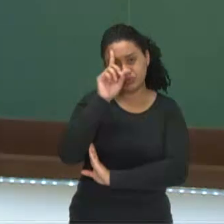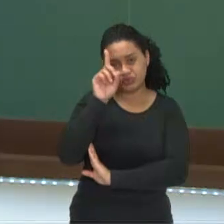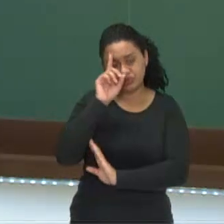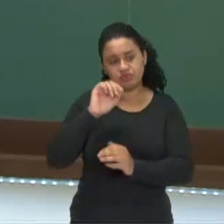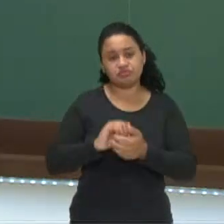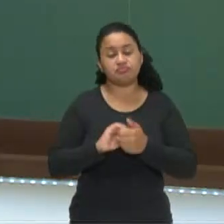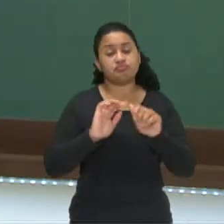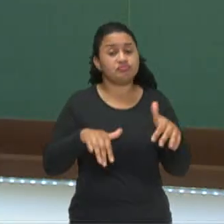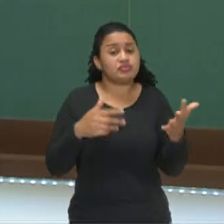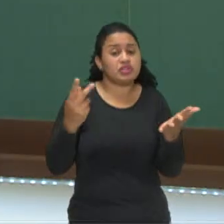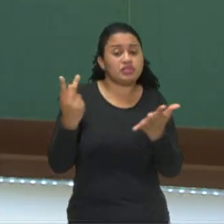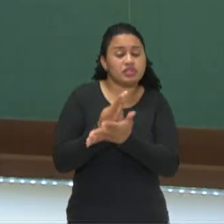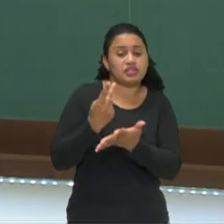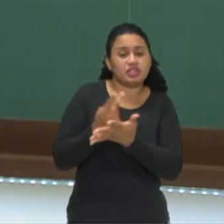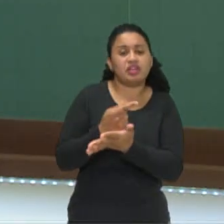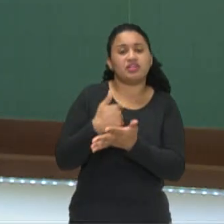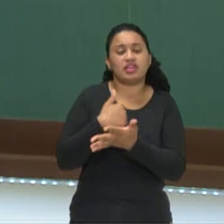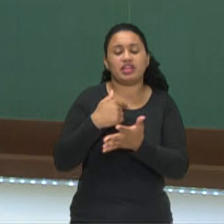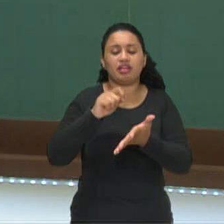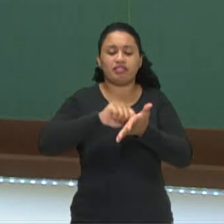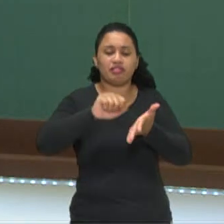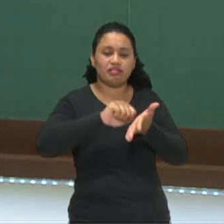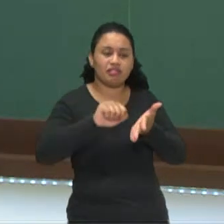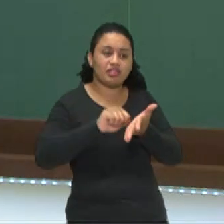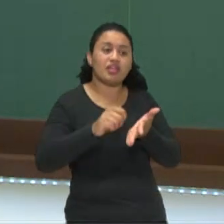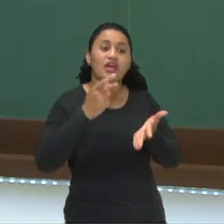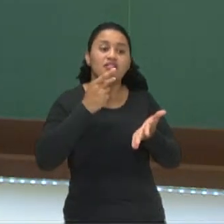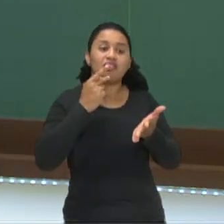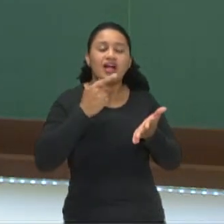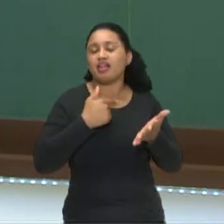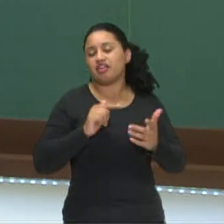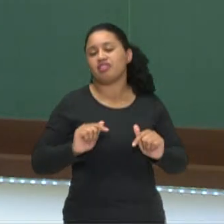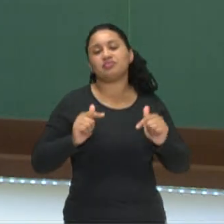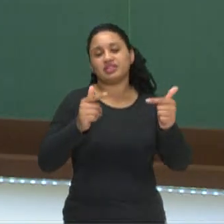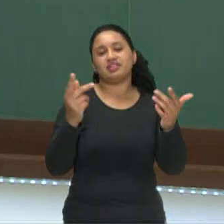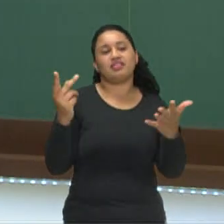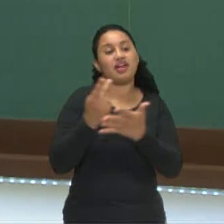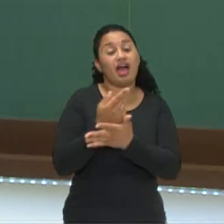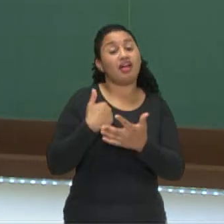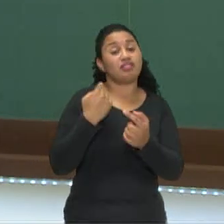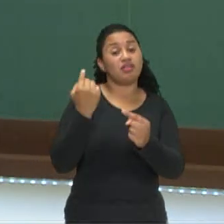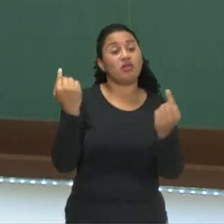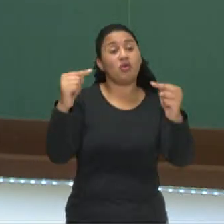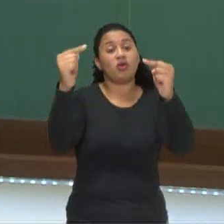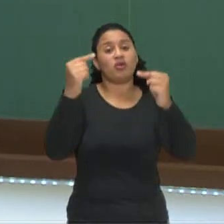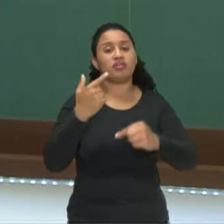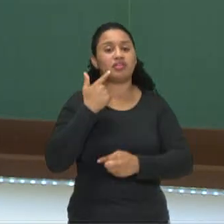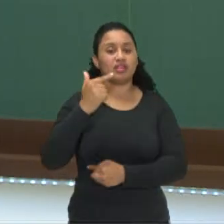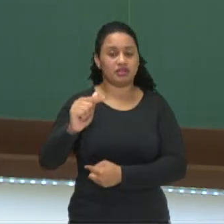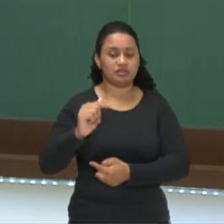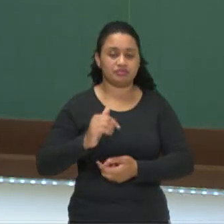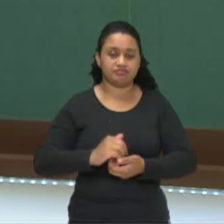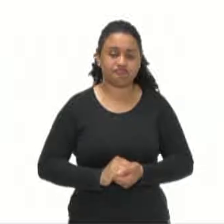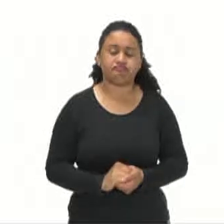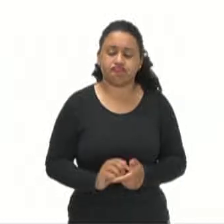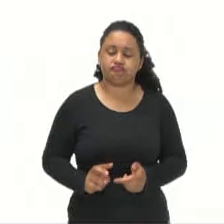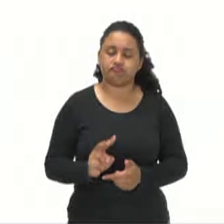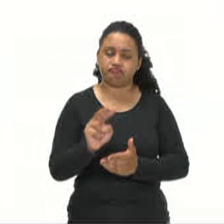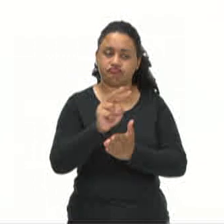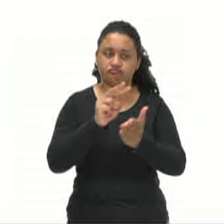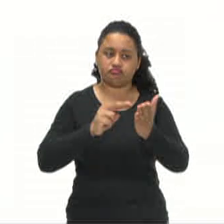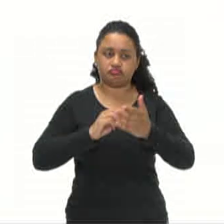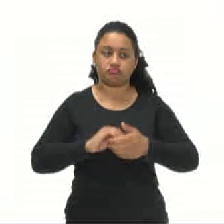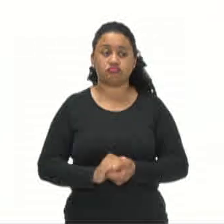esses erros, né, na fala, na escrita, ele diz que é uma má ação contra a língua. Continuando a leitura.